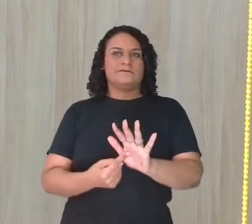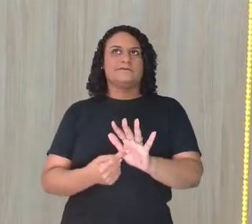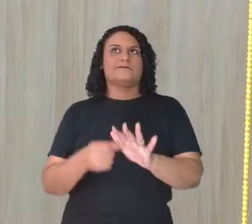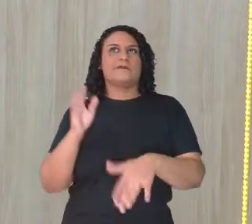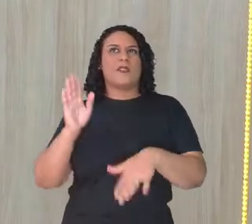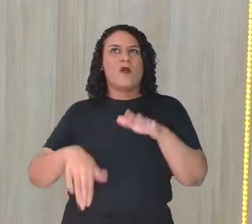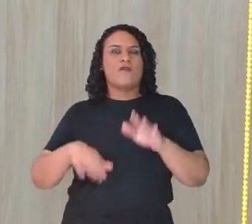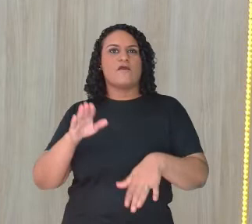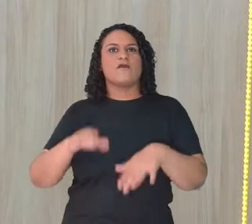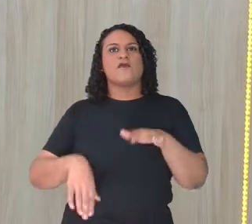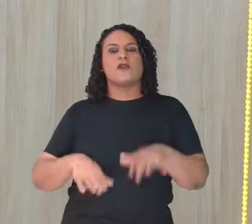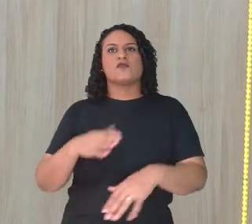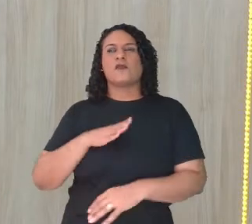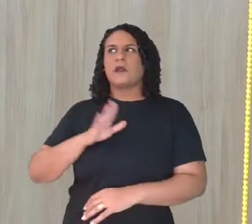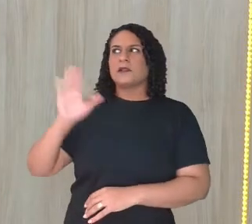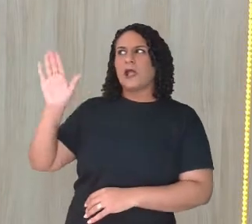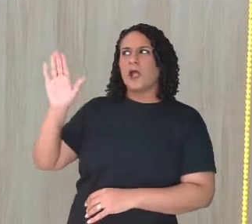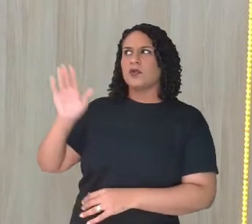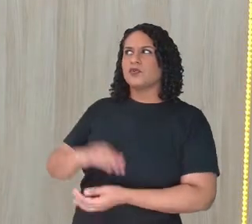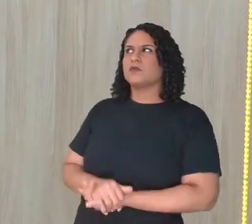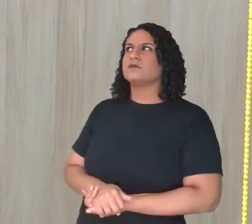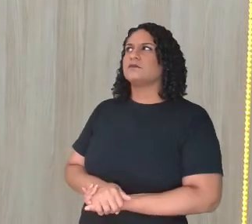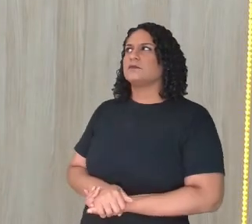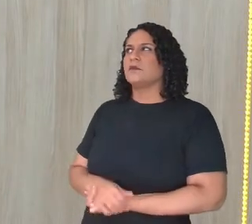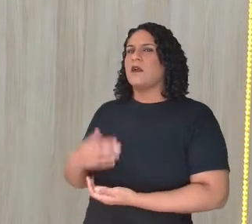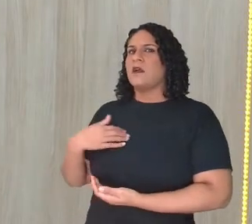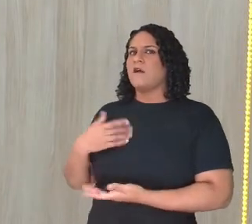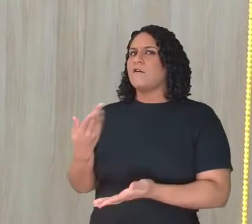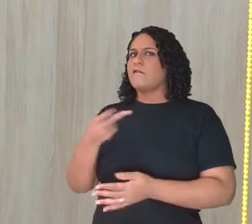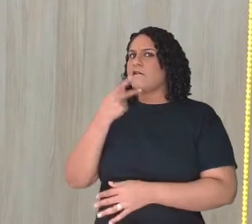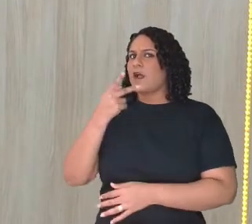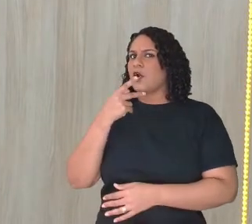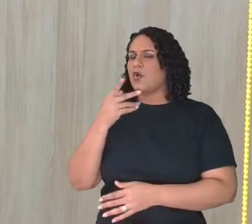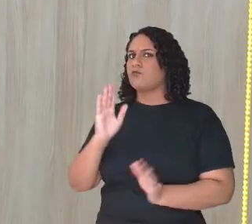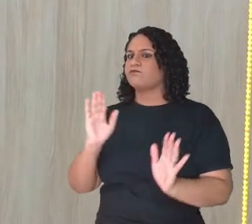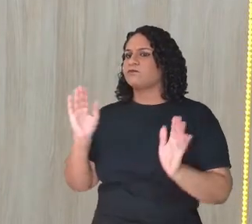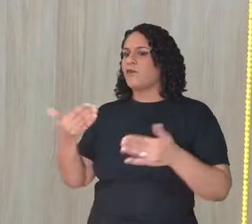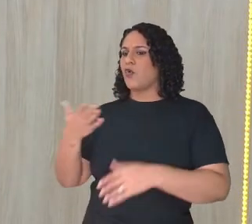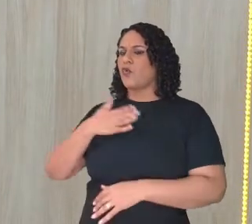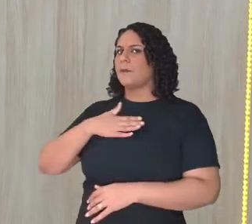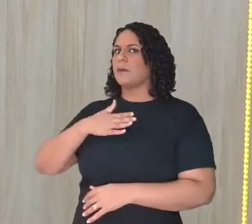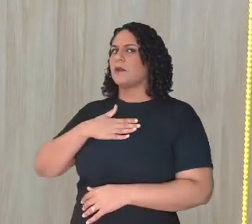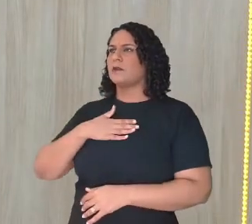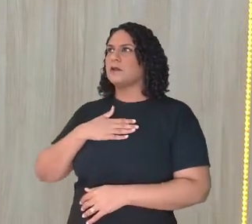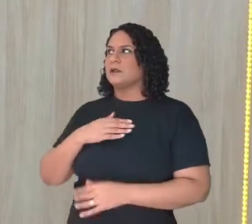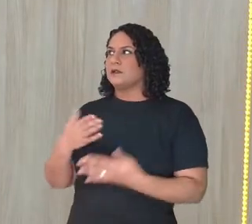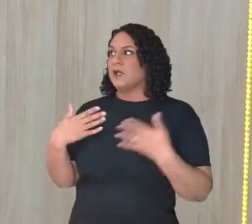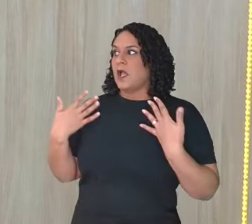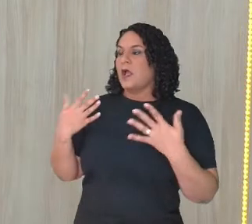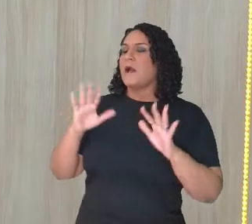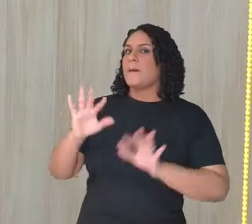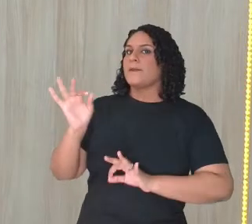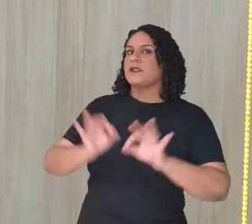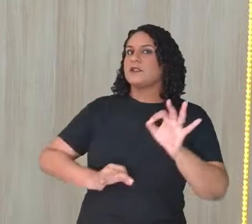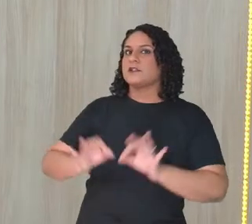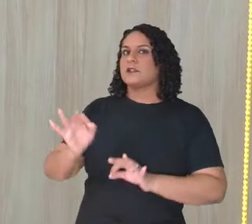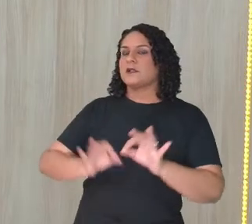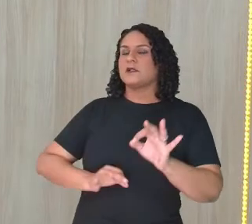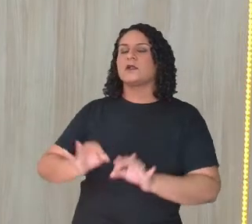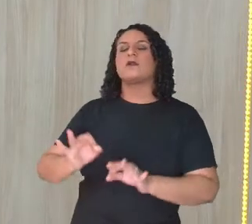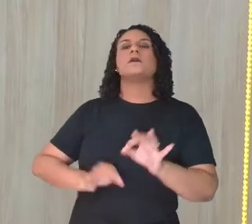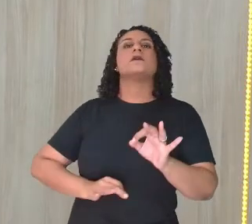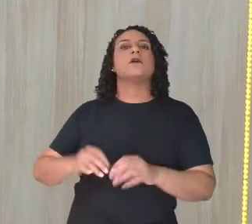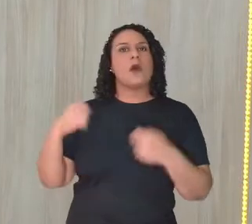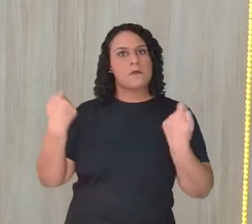que um candidato disse direcionado a mim, que me pegou de surpresa. Eu preciso organizar meu pensamento